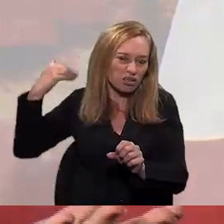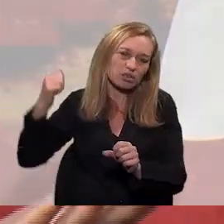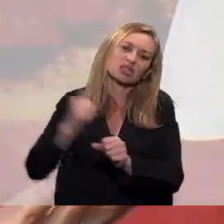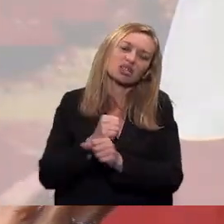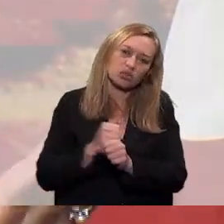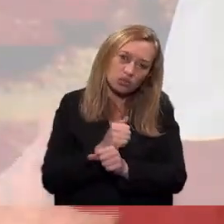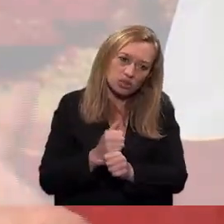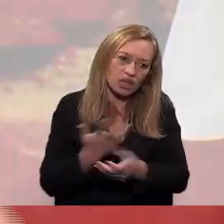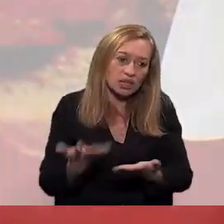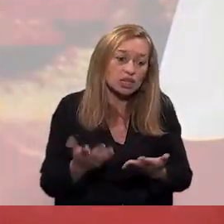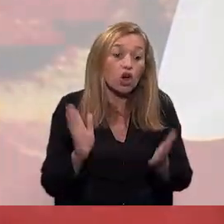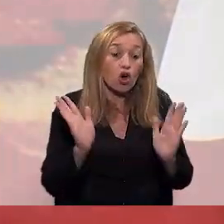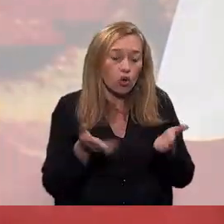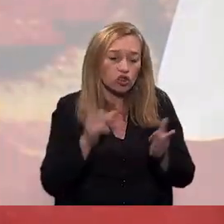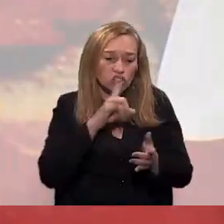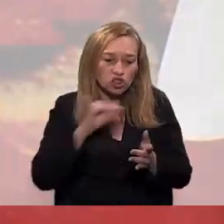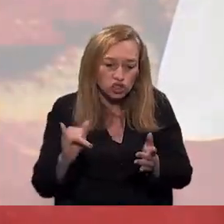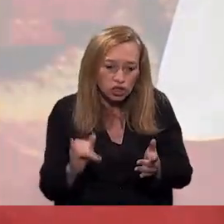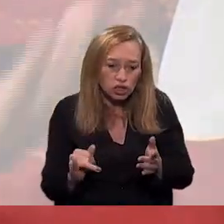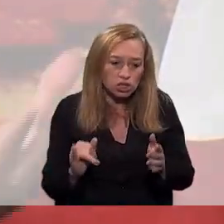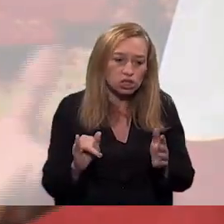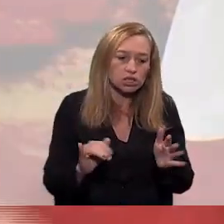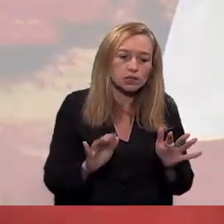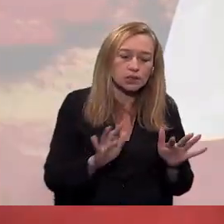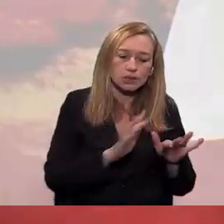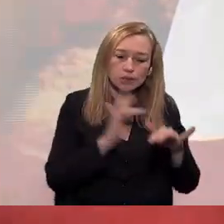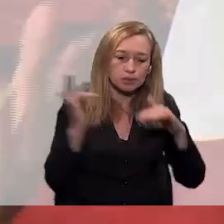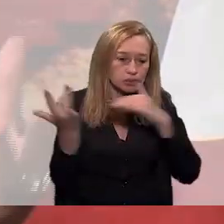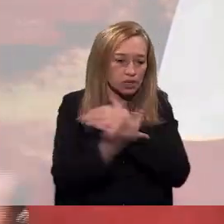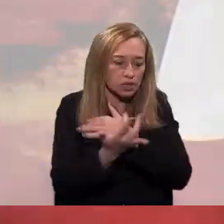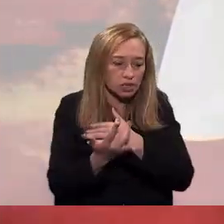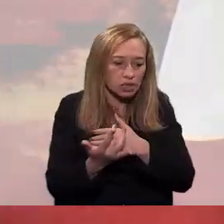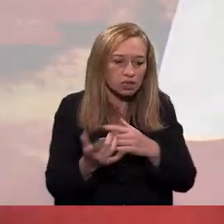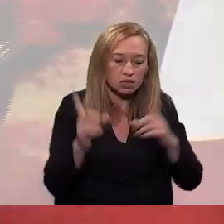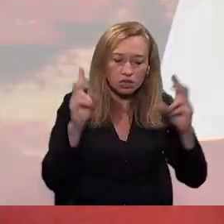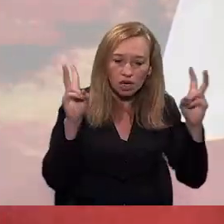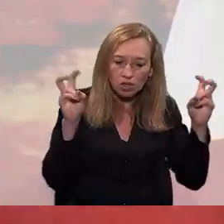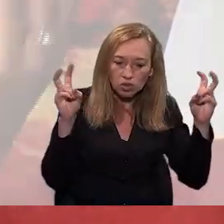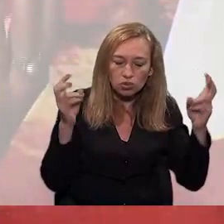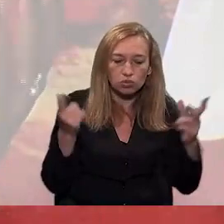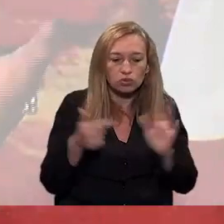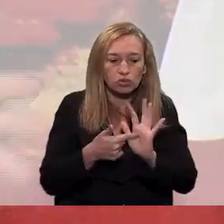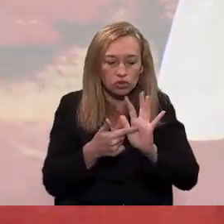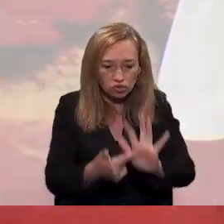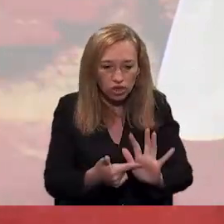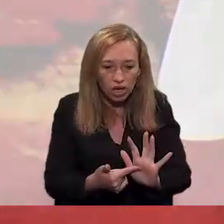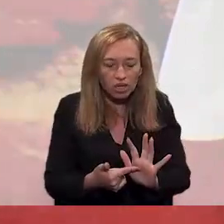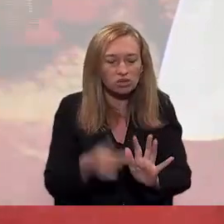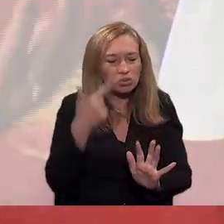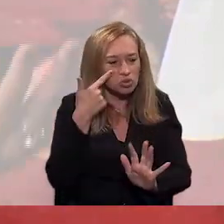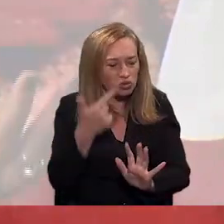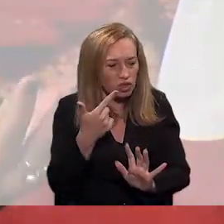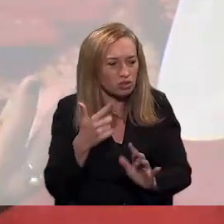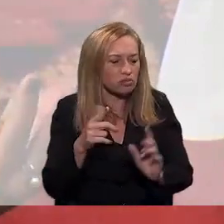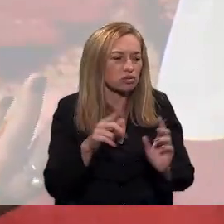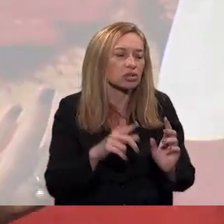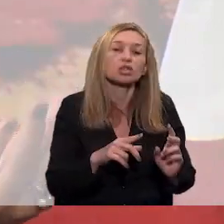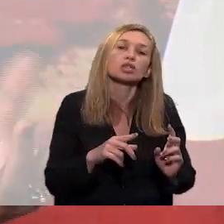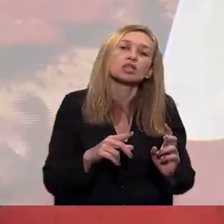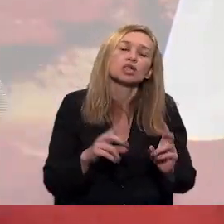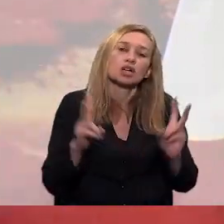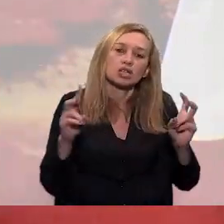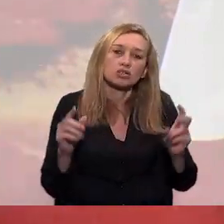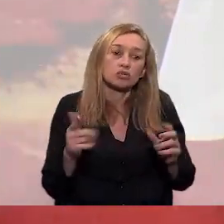muito tempo. Já há muito tempo. Hoje em dia, a mídia, né, com os casos repetidos, a gente tem destacado